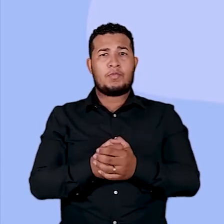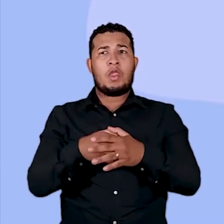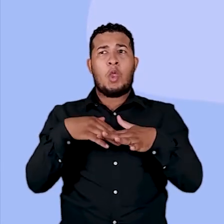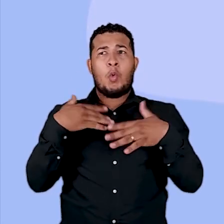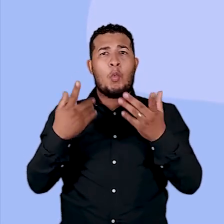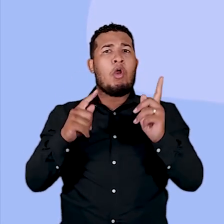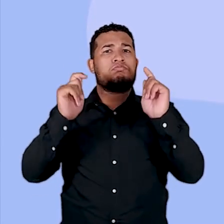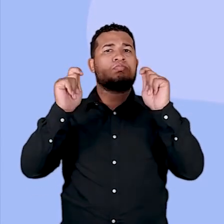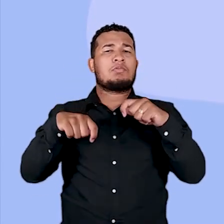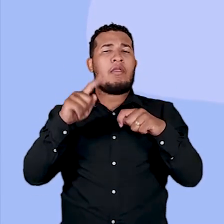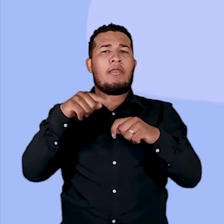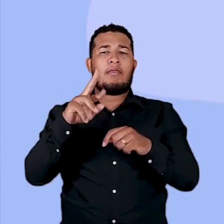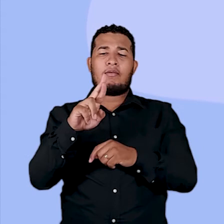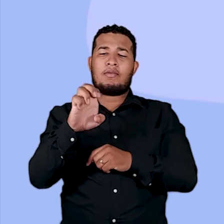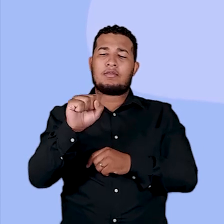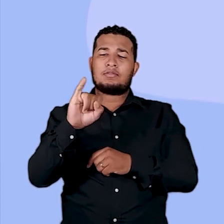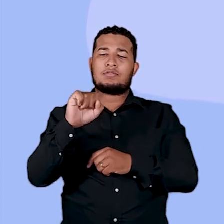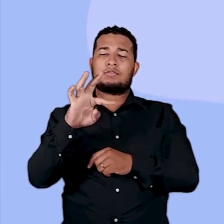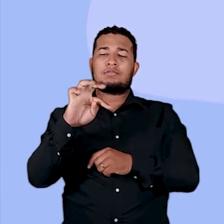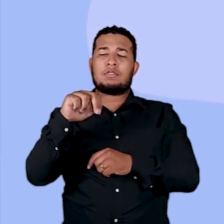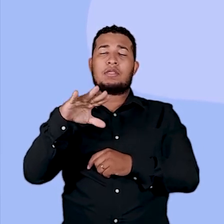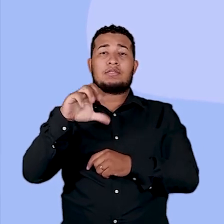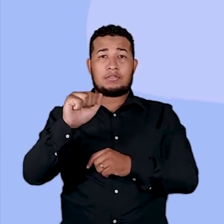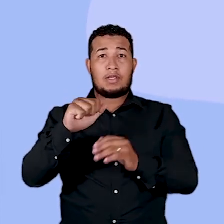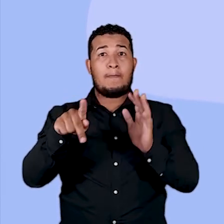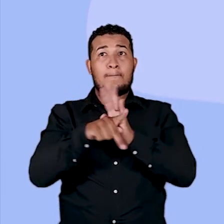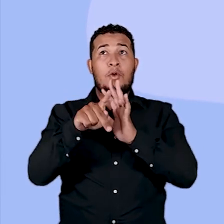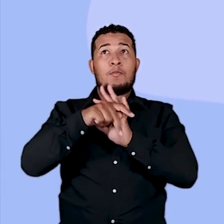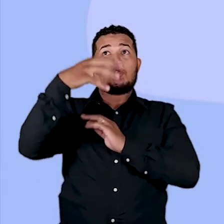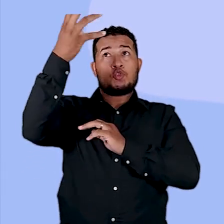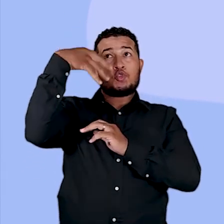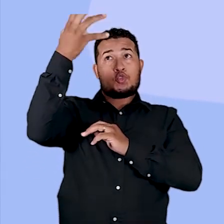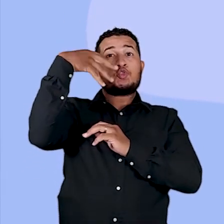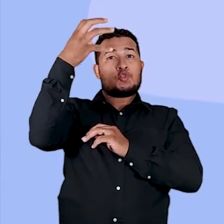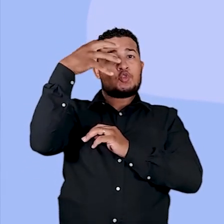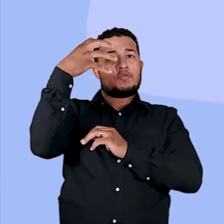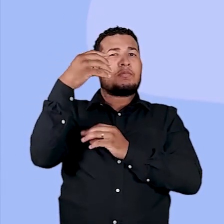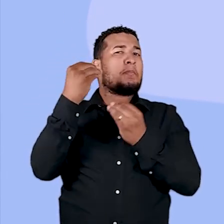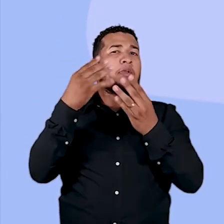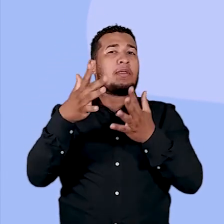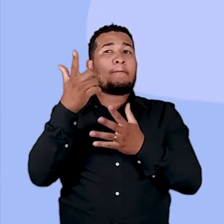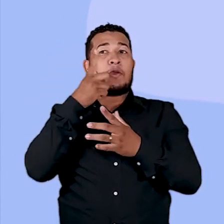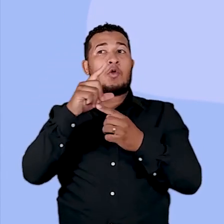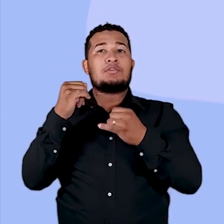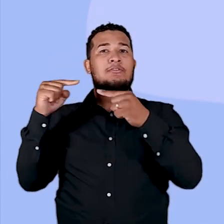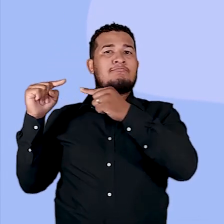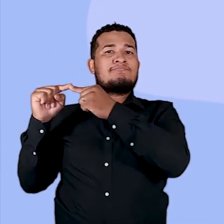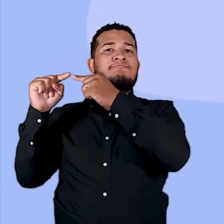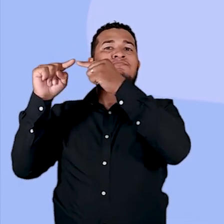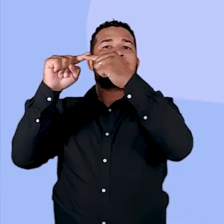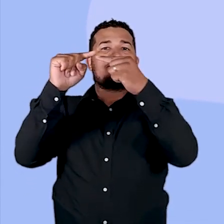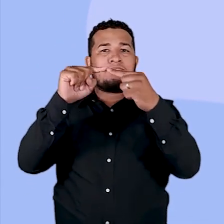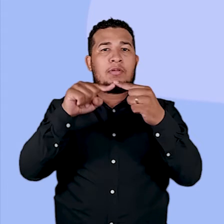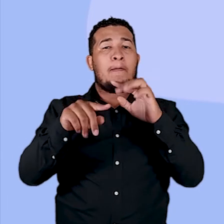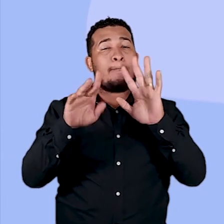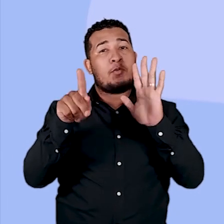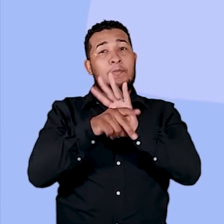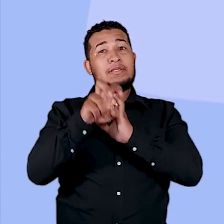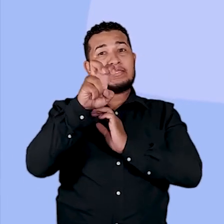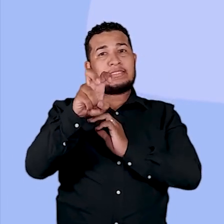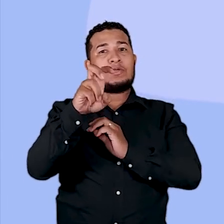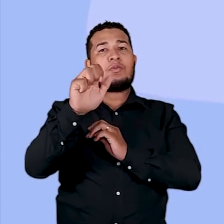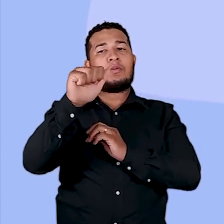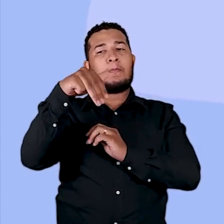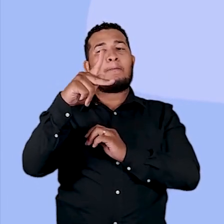1. Qual deve ser a resistência de um chuveiro elétrico para que seja atravessado por uma corrente elétrica